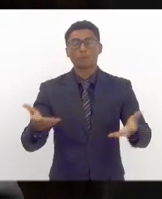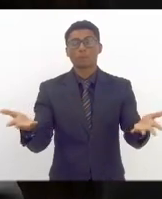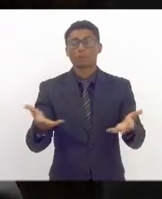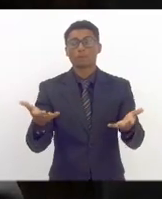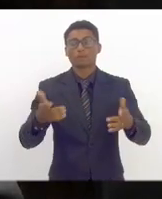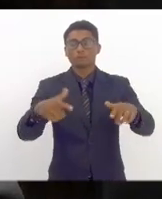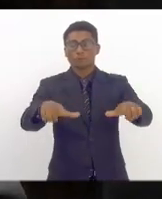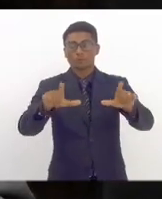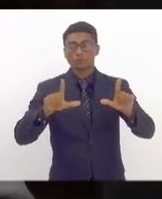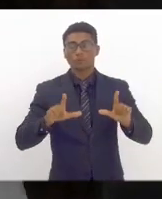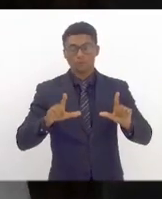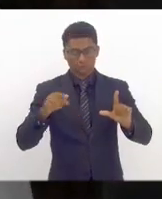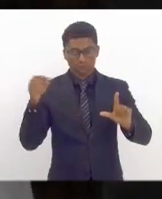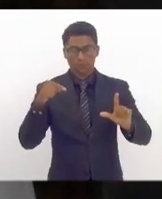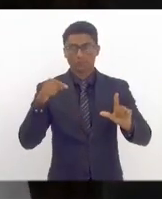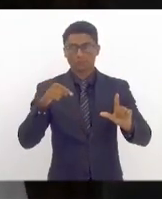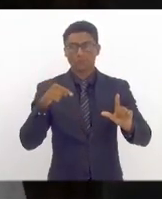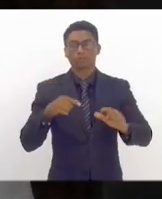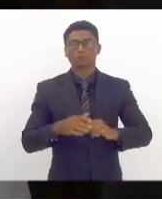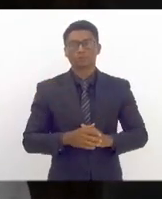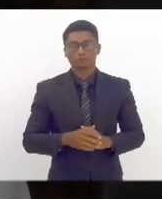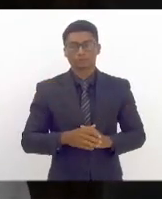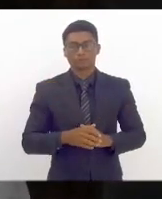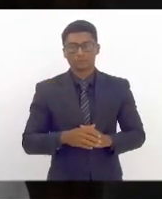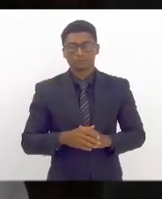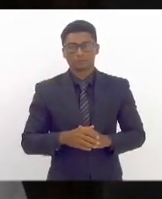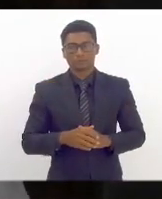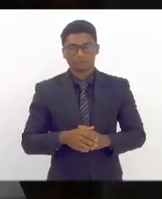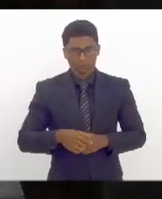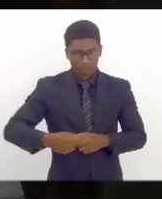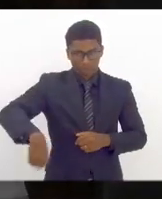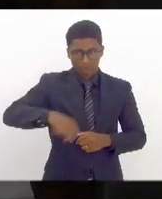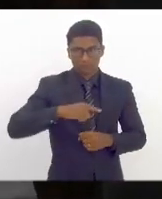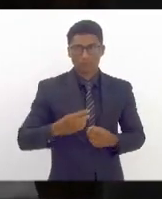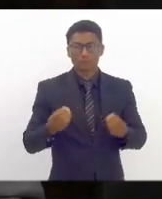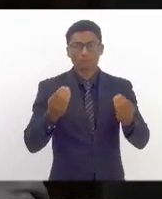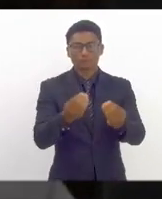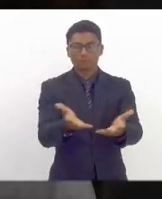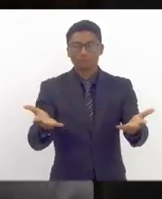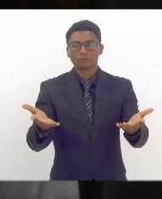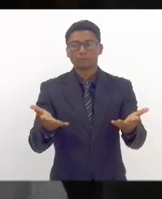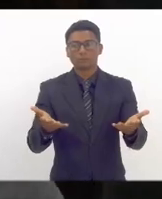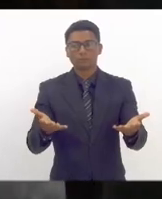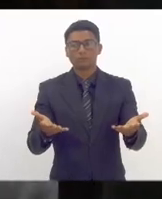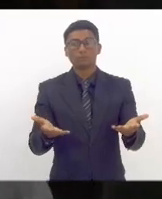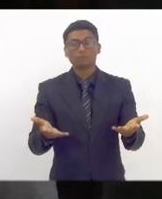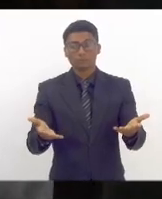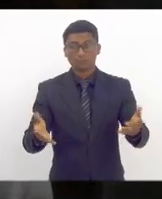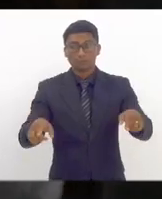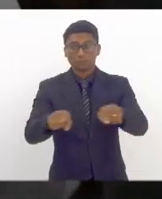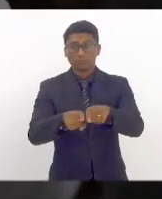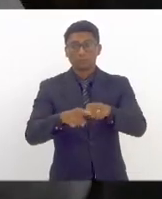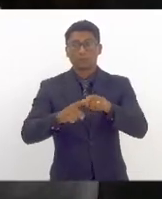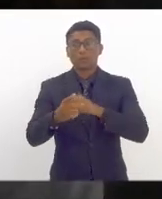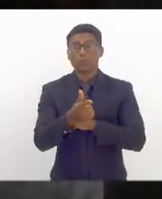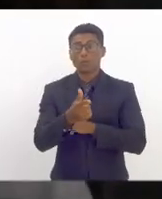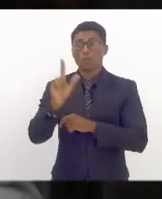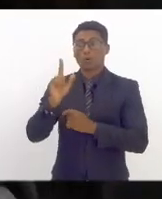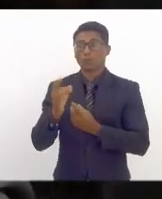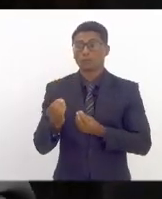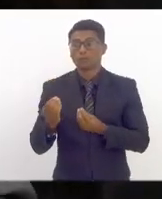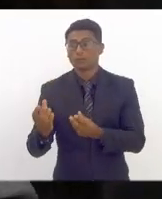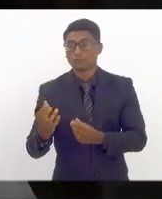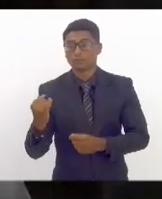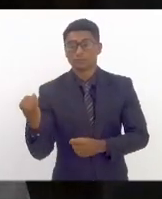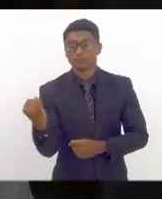diplomas além do que nós vamos entregar temos outra entrega importante